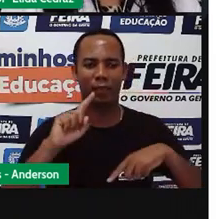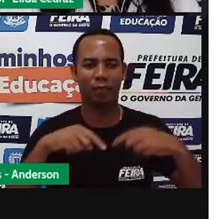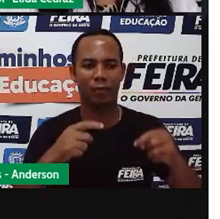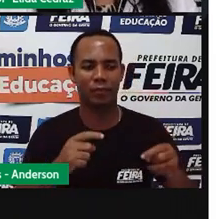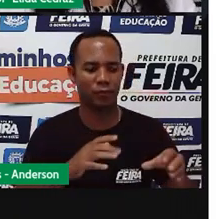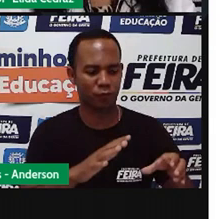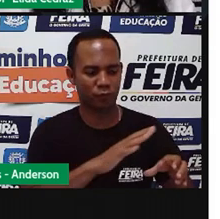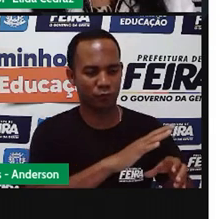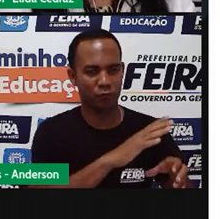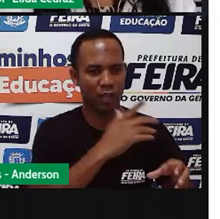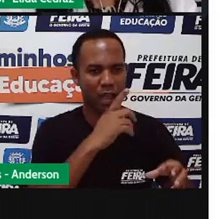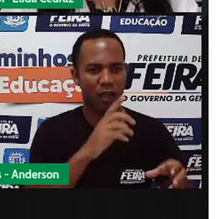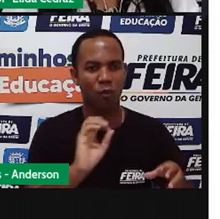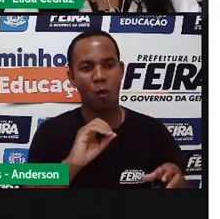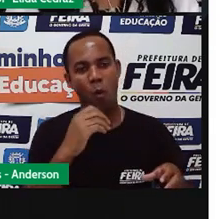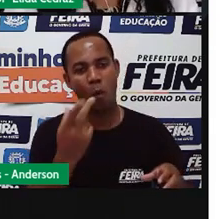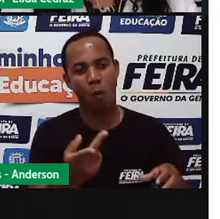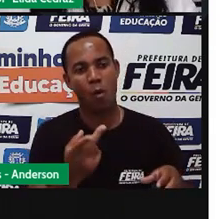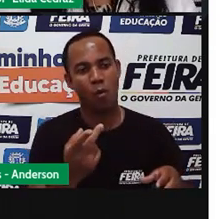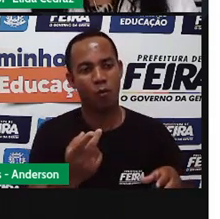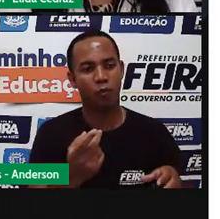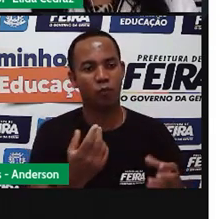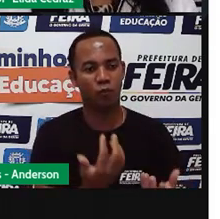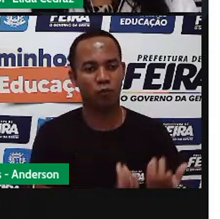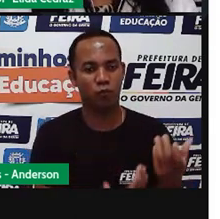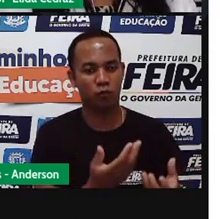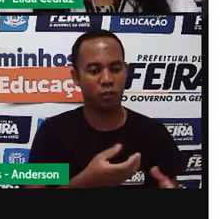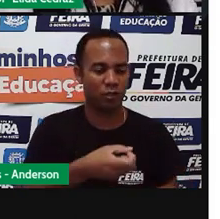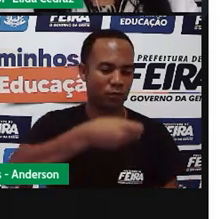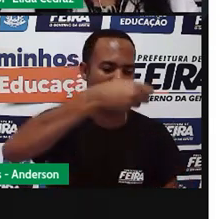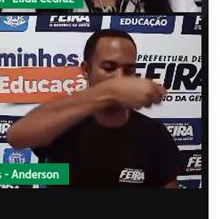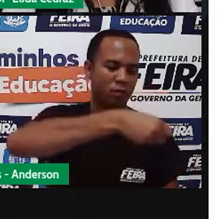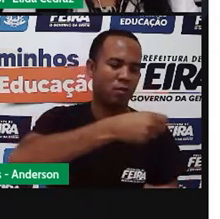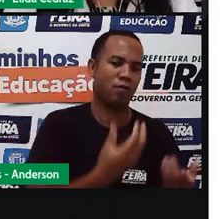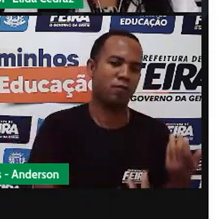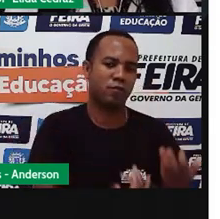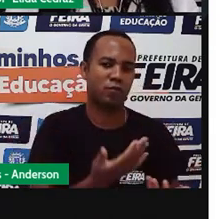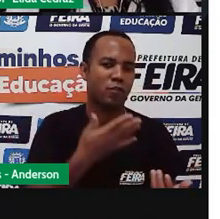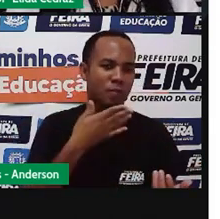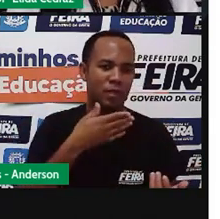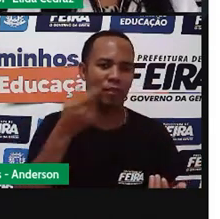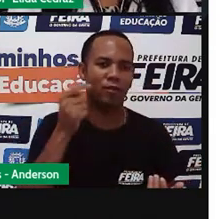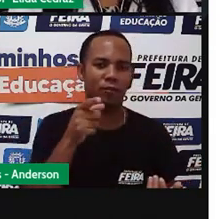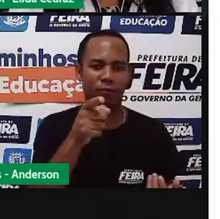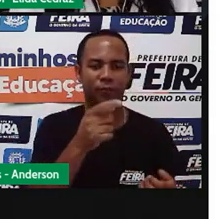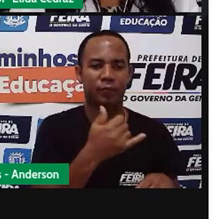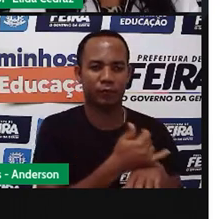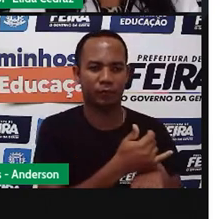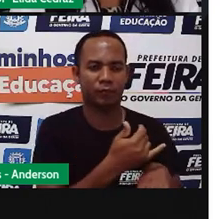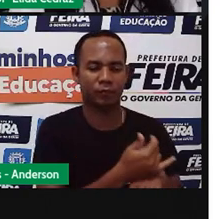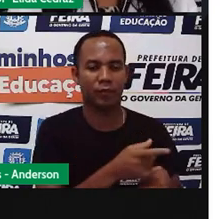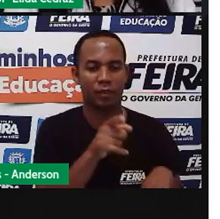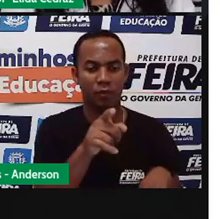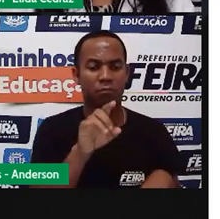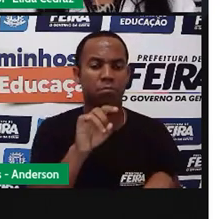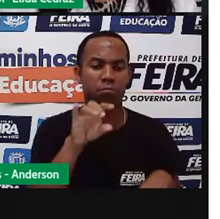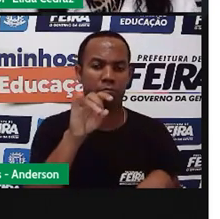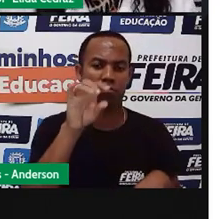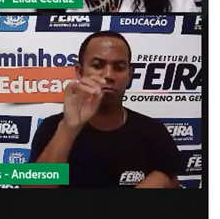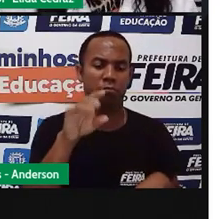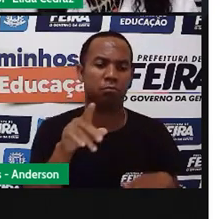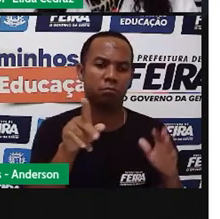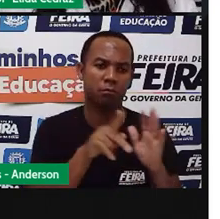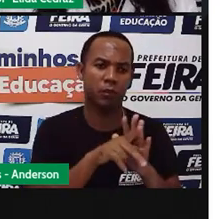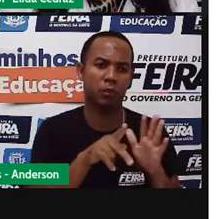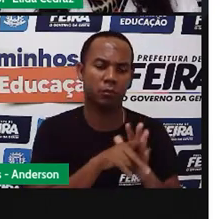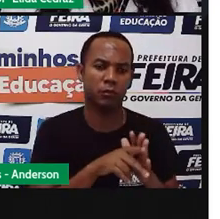Tomás precisar ferver, pode utilizar o próprio balde. O alumínio, ele é específico para